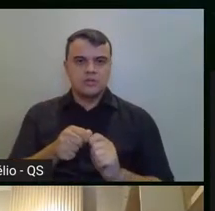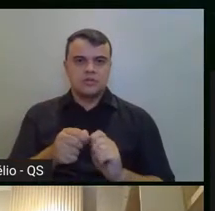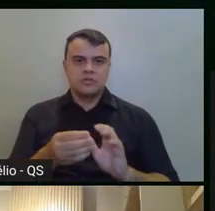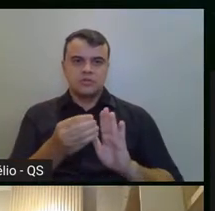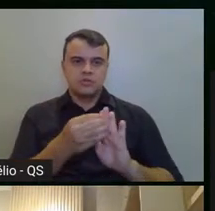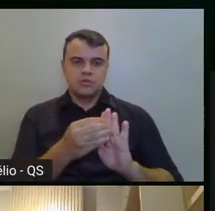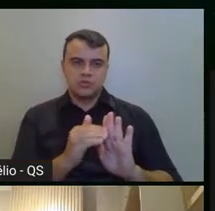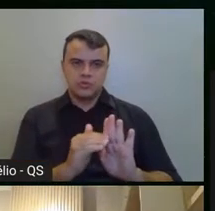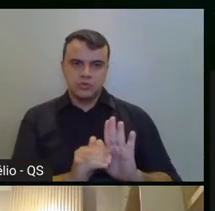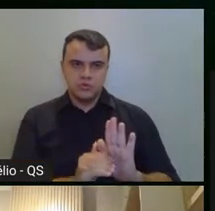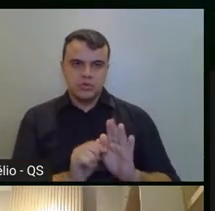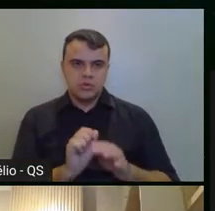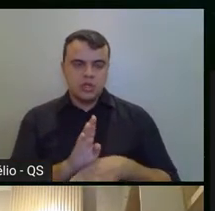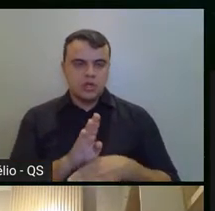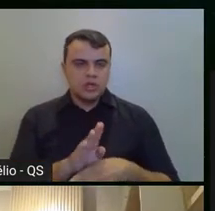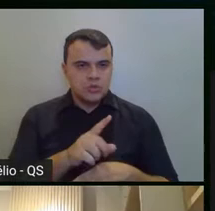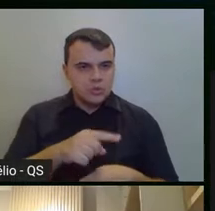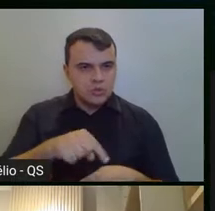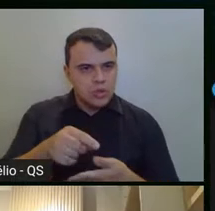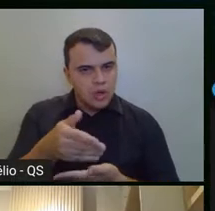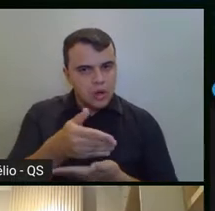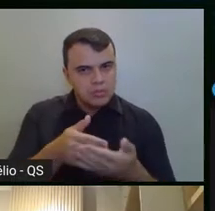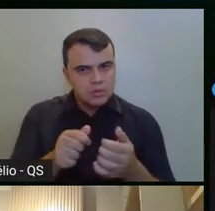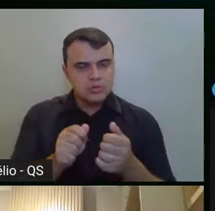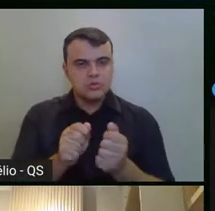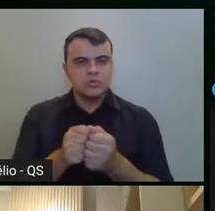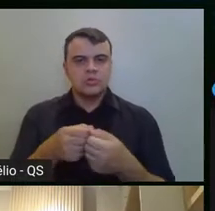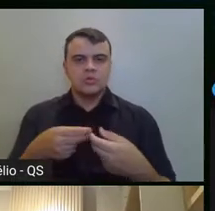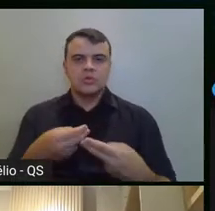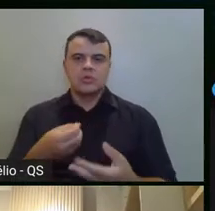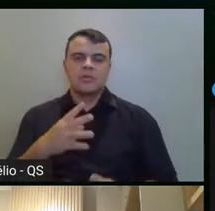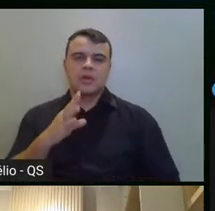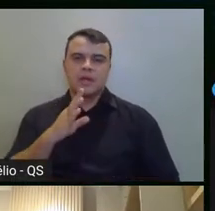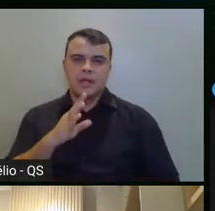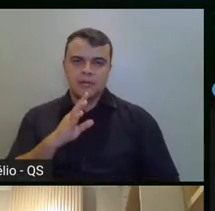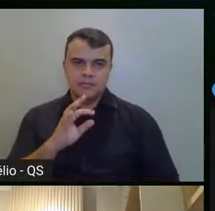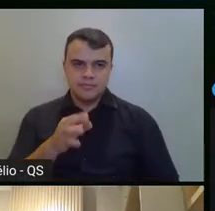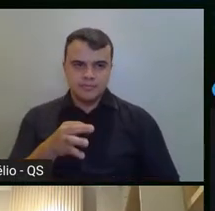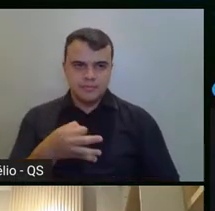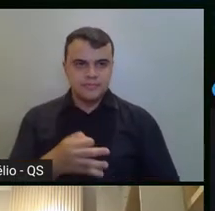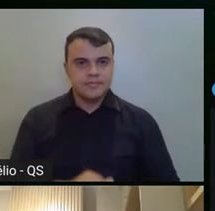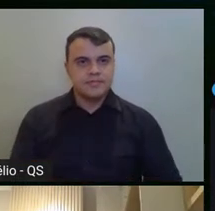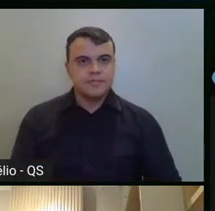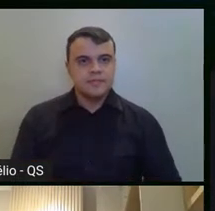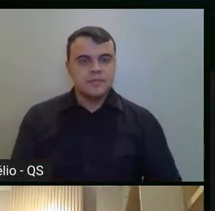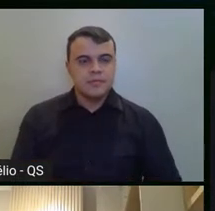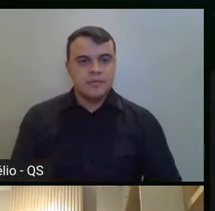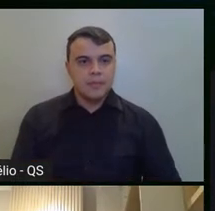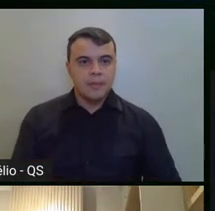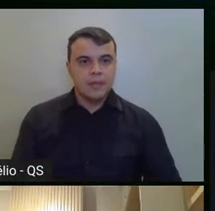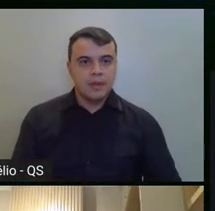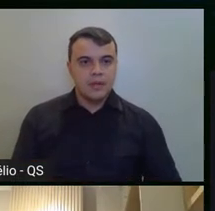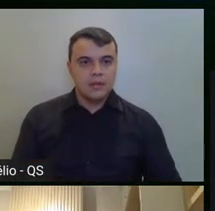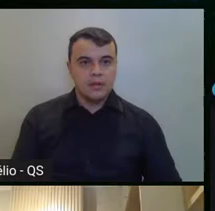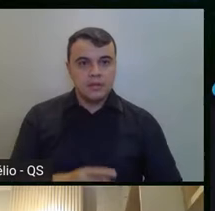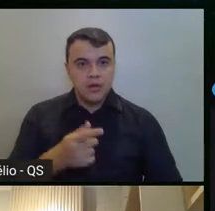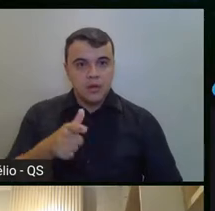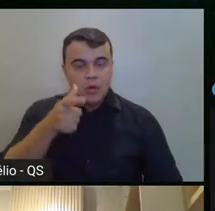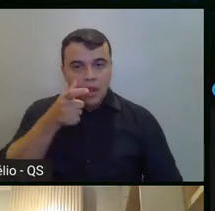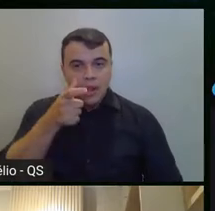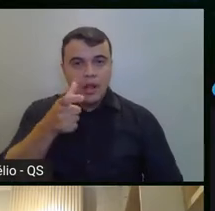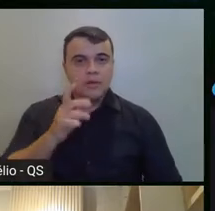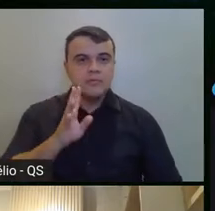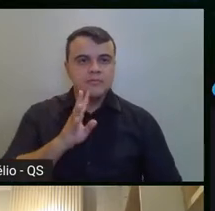aqui tem um pessoal pedindo ajuda um pessoal compartilhando coisas também então é bem bacana E galera Outro ponto interessante aqui